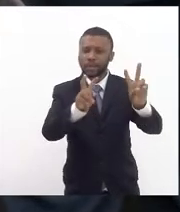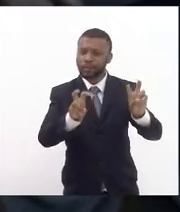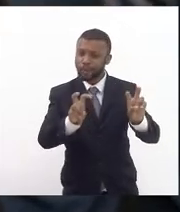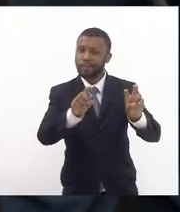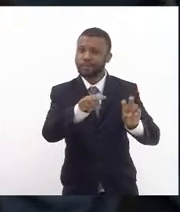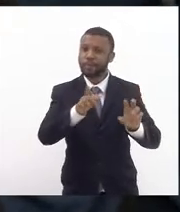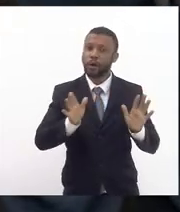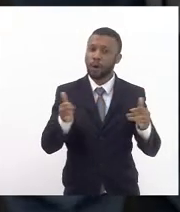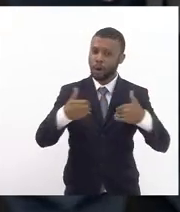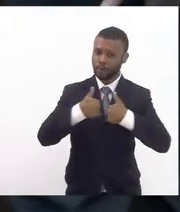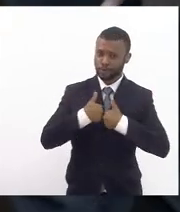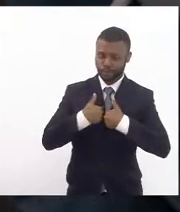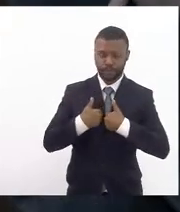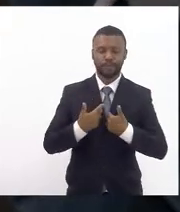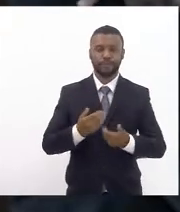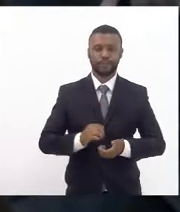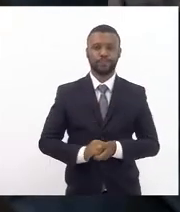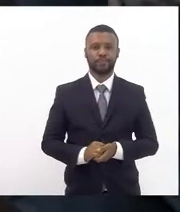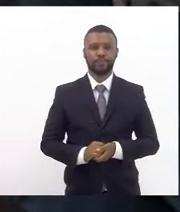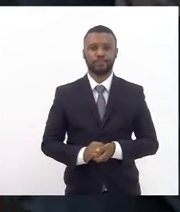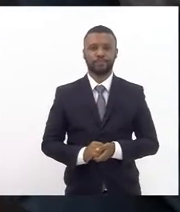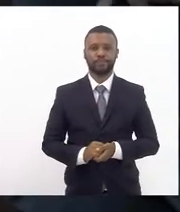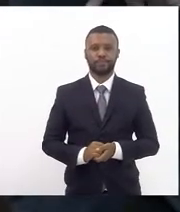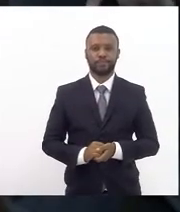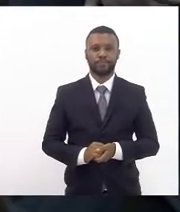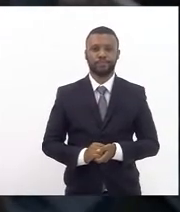autismo, deputado Mink. Nós sabemos que